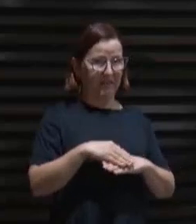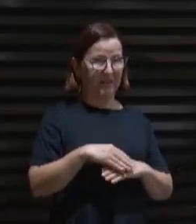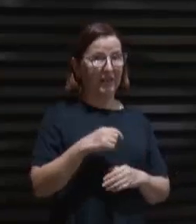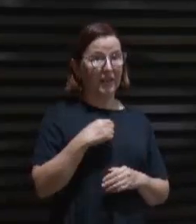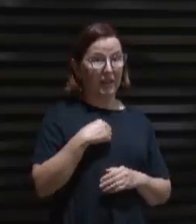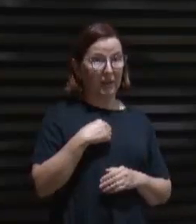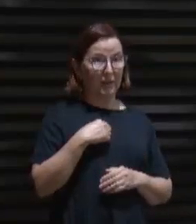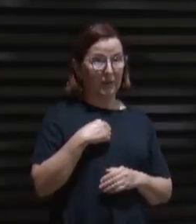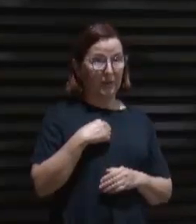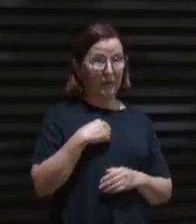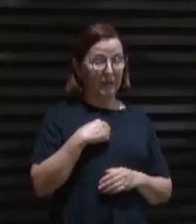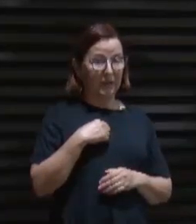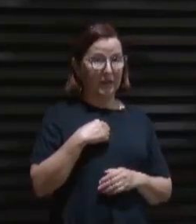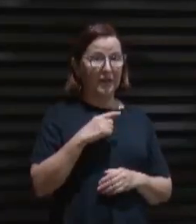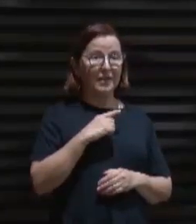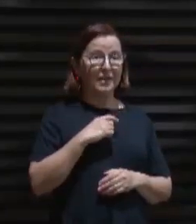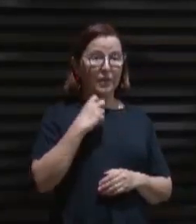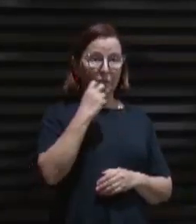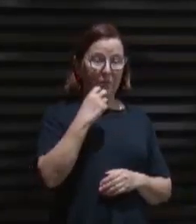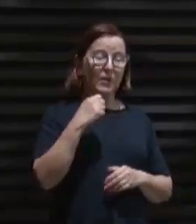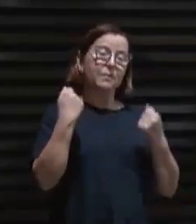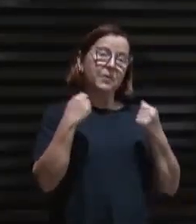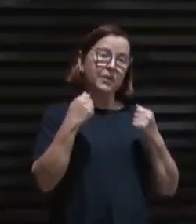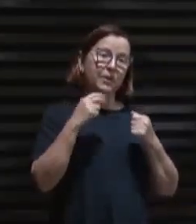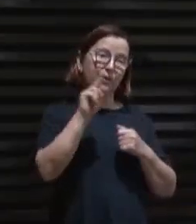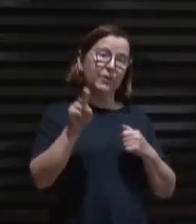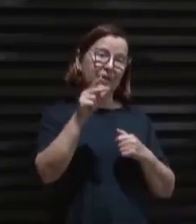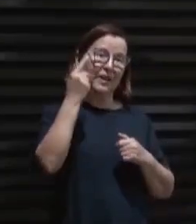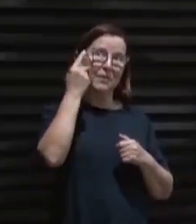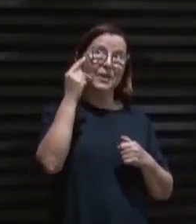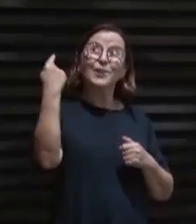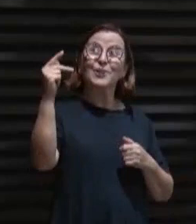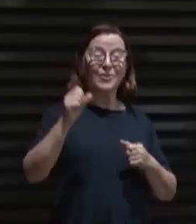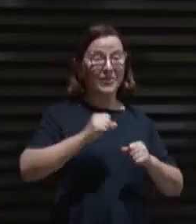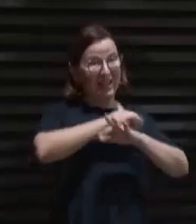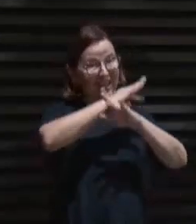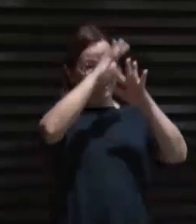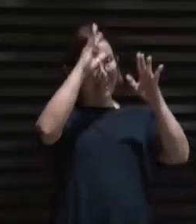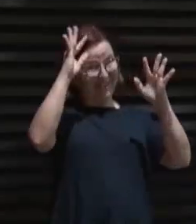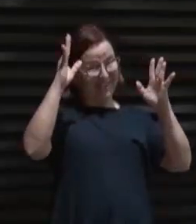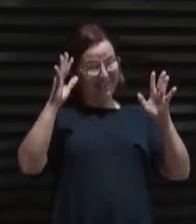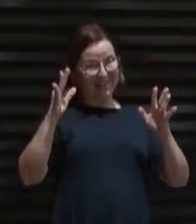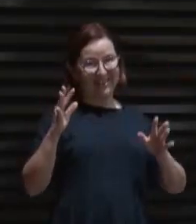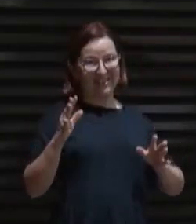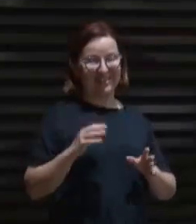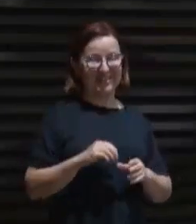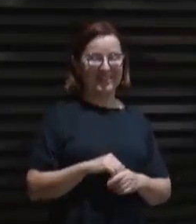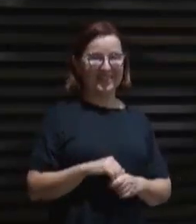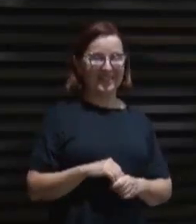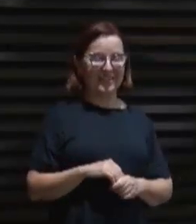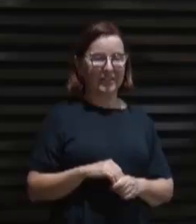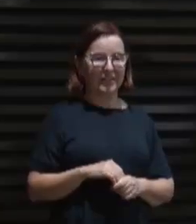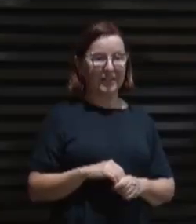precisa ser usada para a Tua glória. Eu quero viver para a Tua glória. E que nós possamos não cair